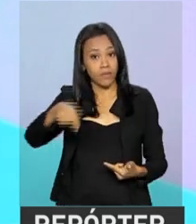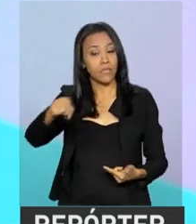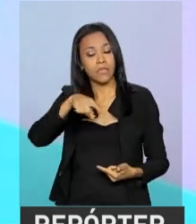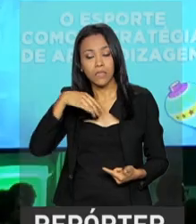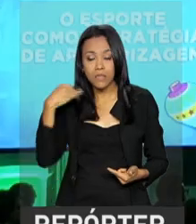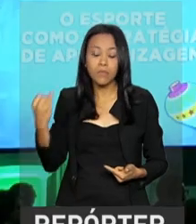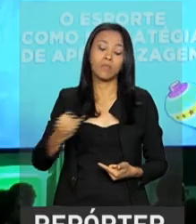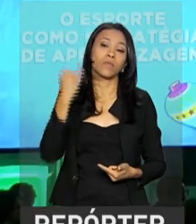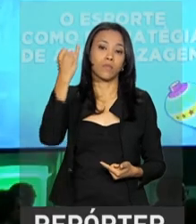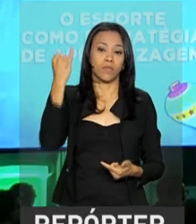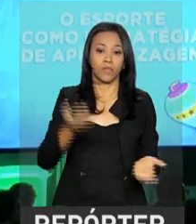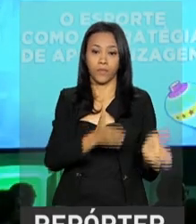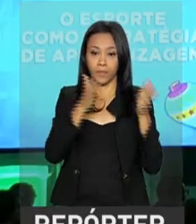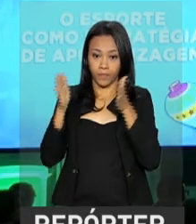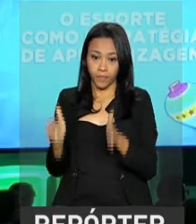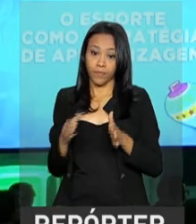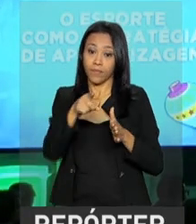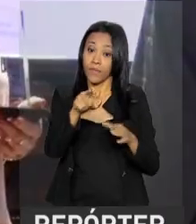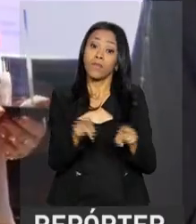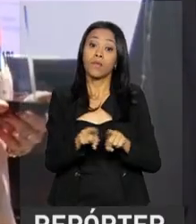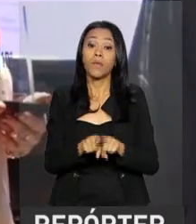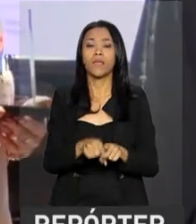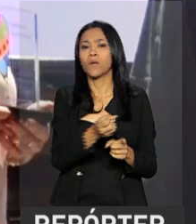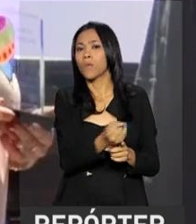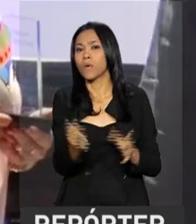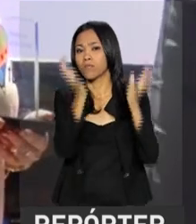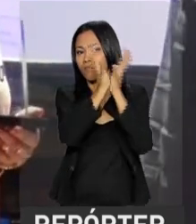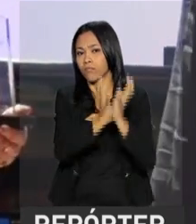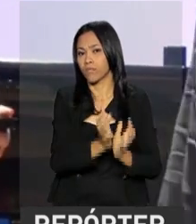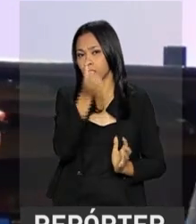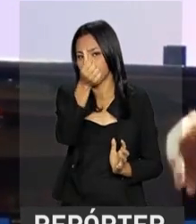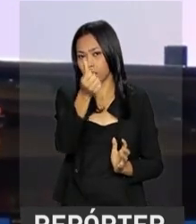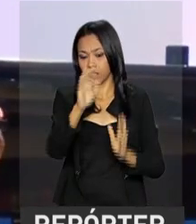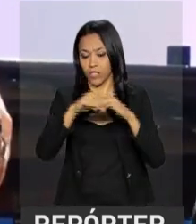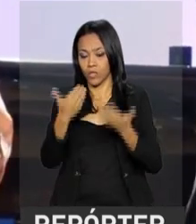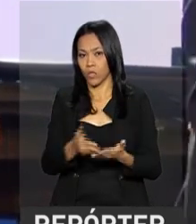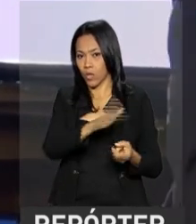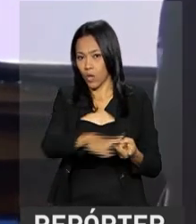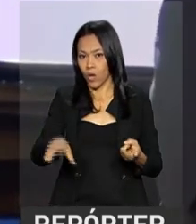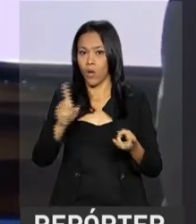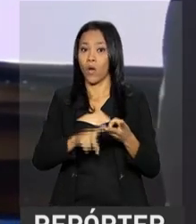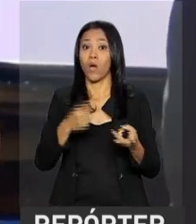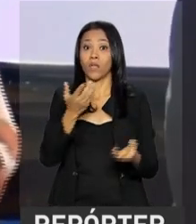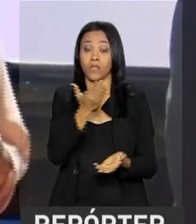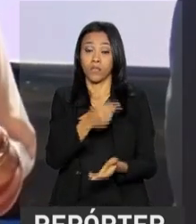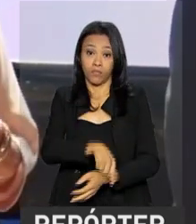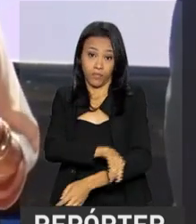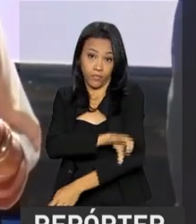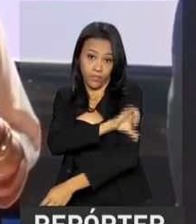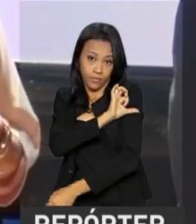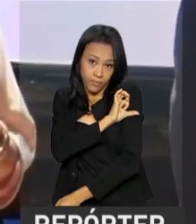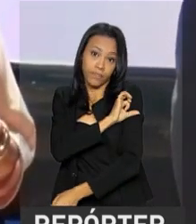importante foram reconhecidas iniciativas em seis categorias creche pré-escola anos iniciais do ensino